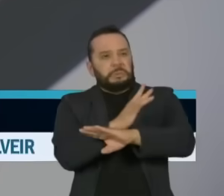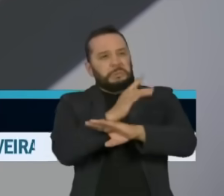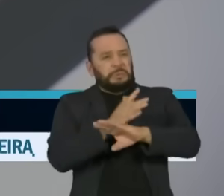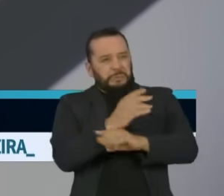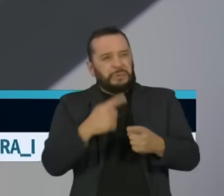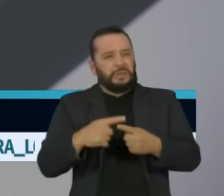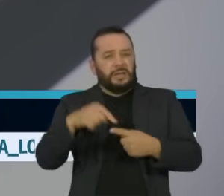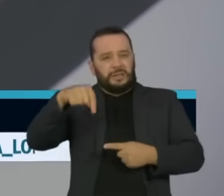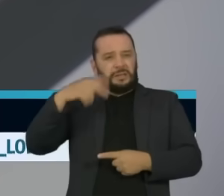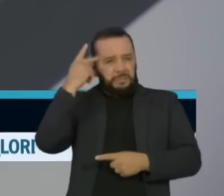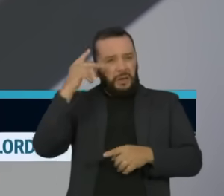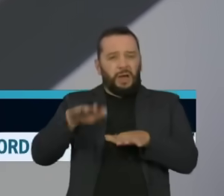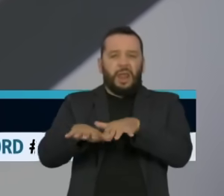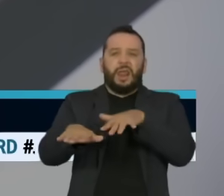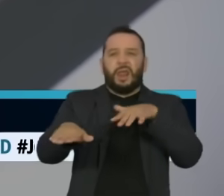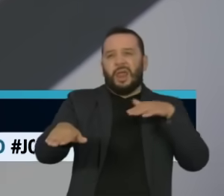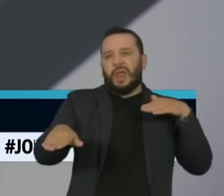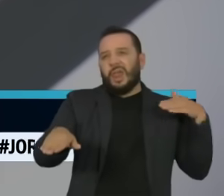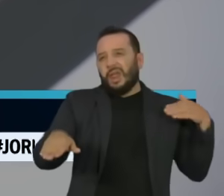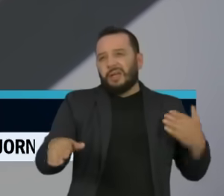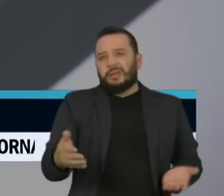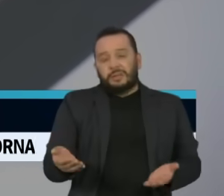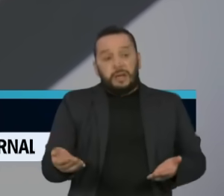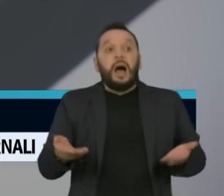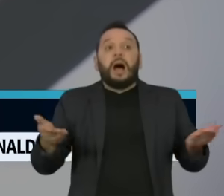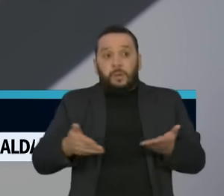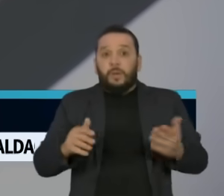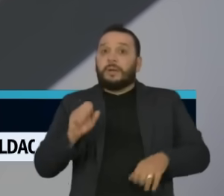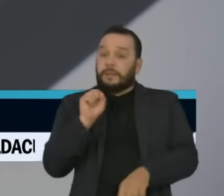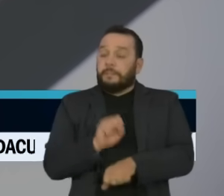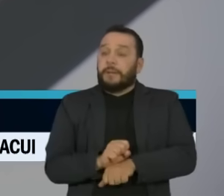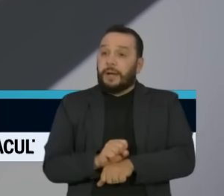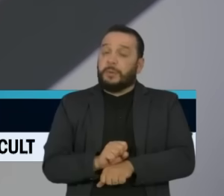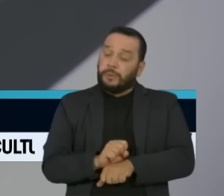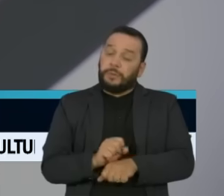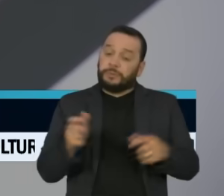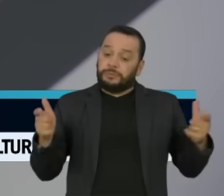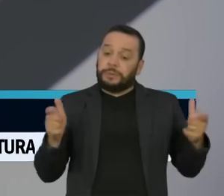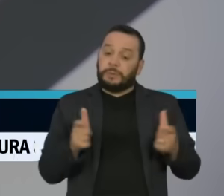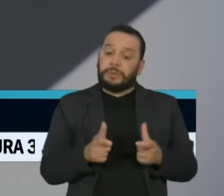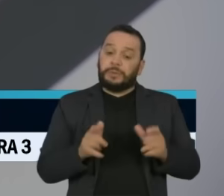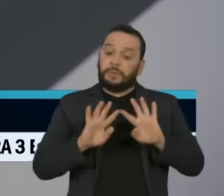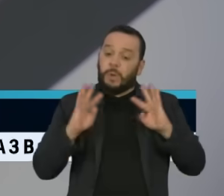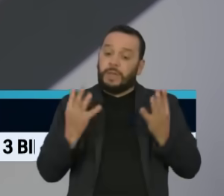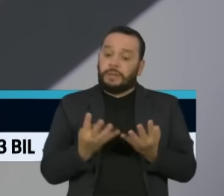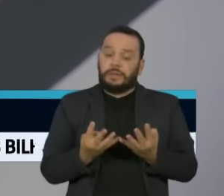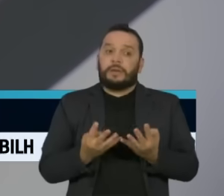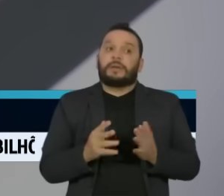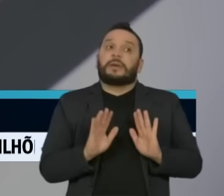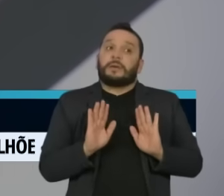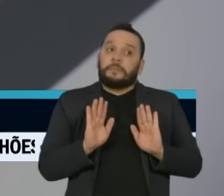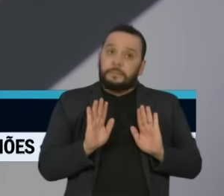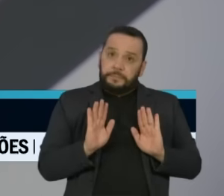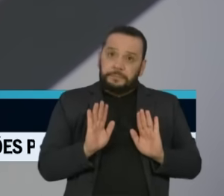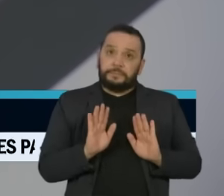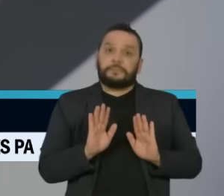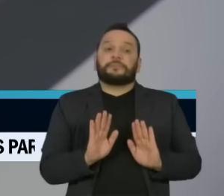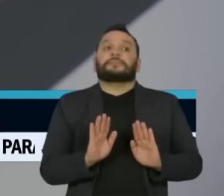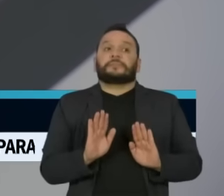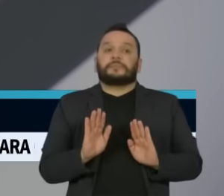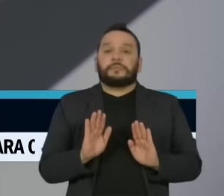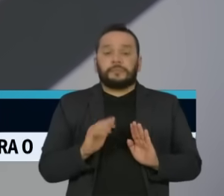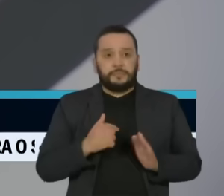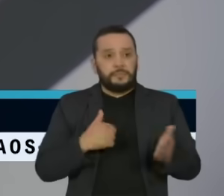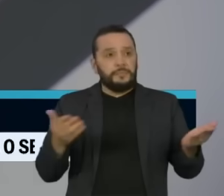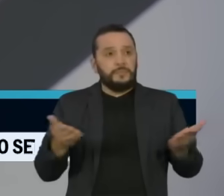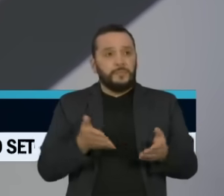nós temos, né? Não, o aumento agora está meio parado, mas acontece que a frota não aumentou tanto, mas o tempo que